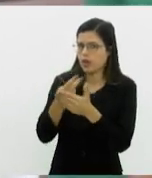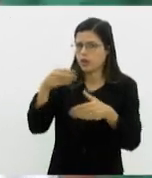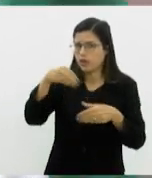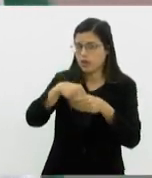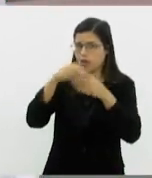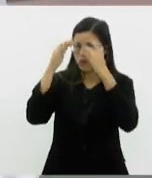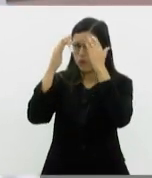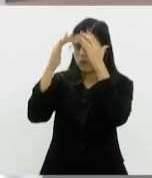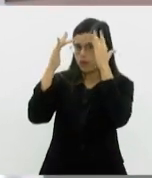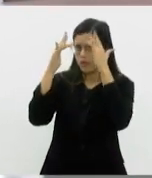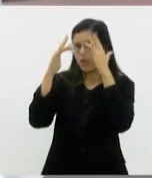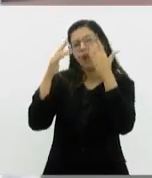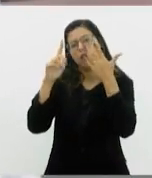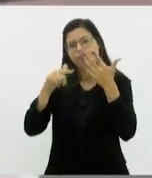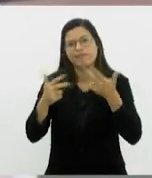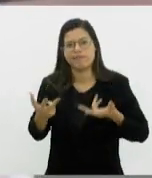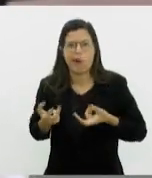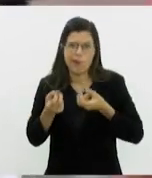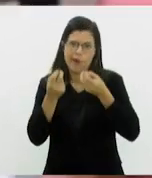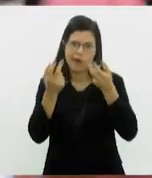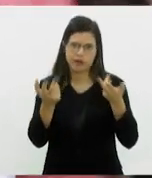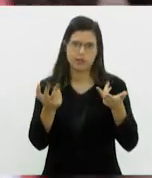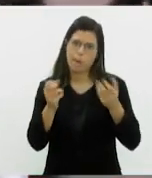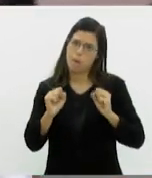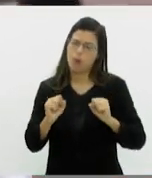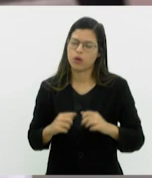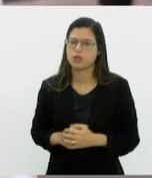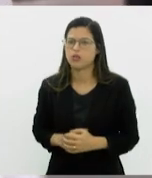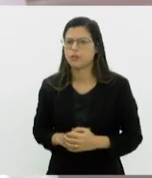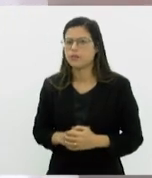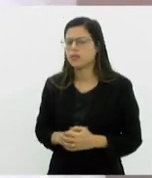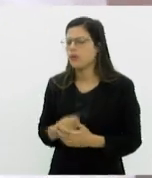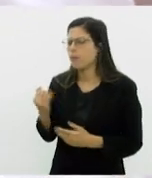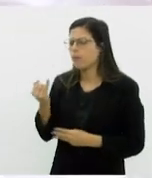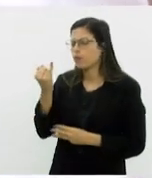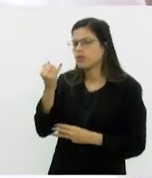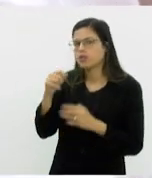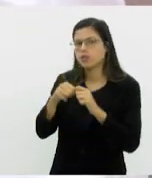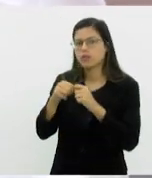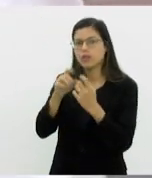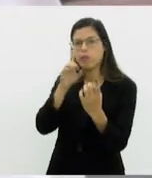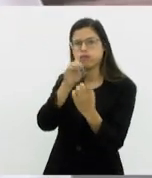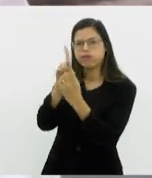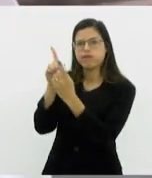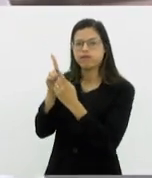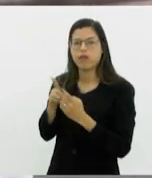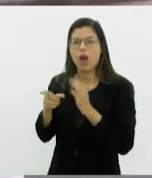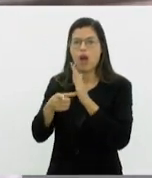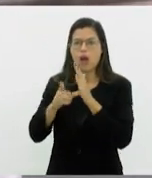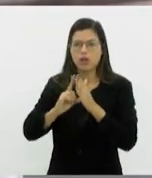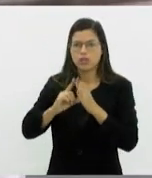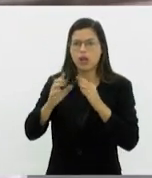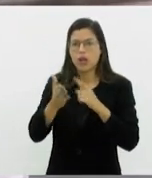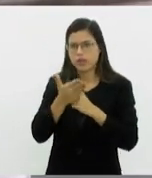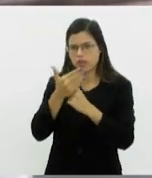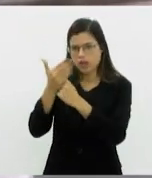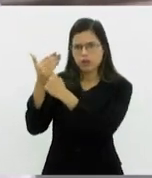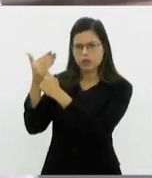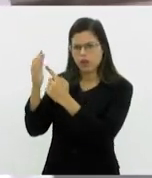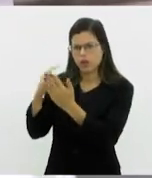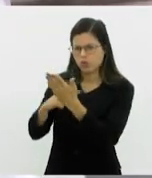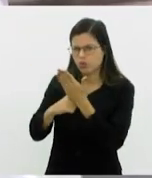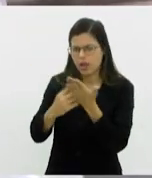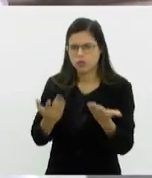o tumor cerebral é uma delas. E qual a importância também de ser realizado um diagnóstico precoce? A tecnologia tem sido uma aliada também nesse